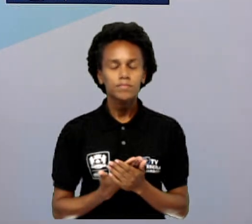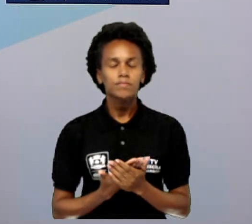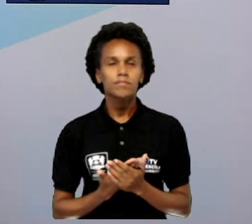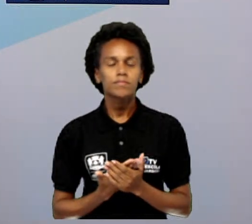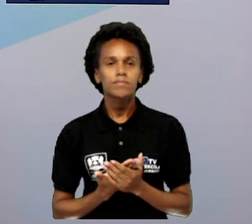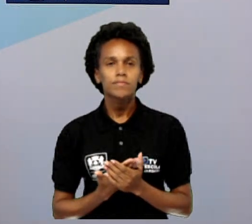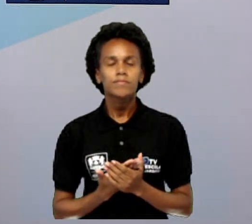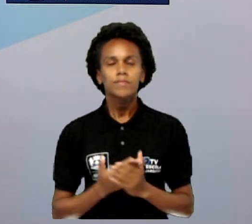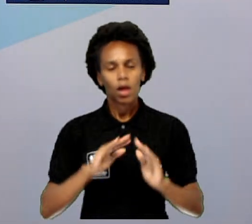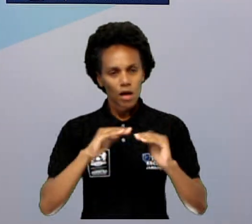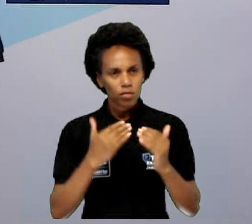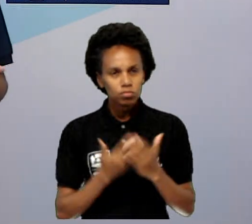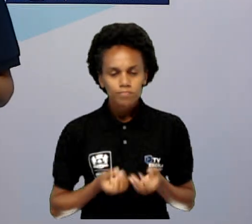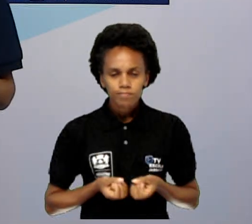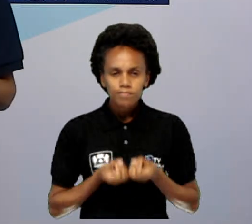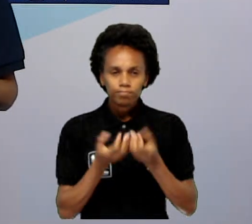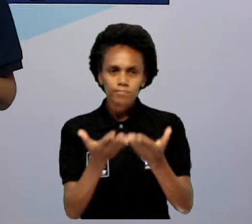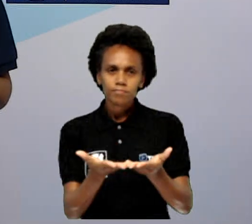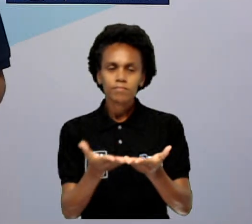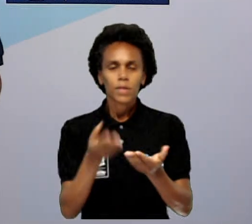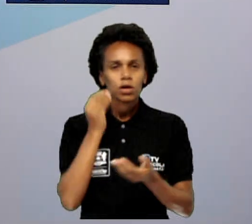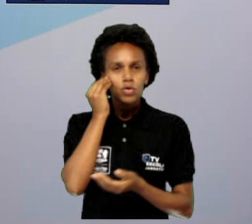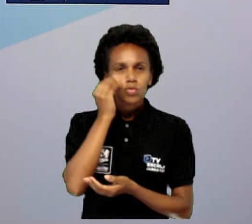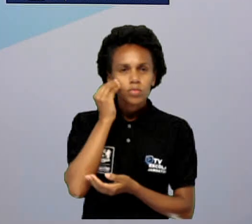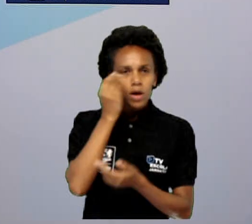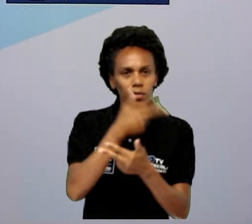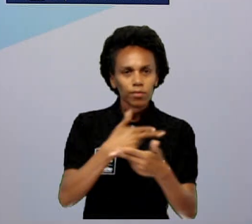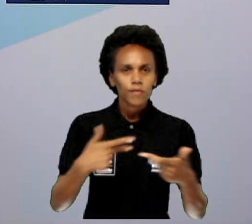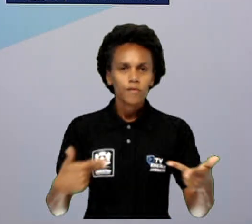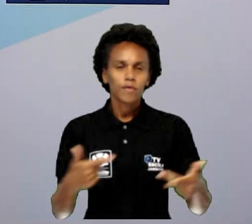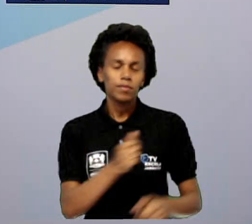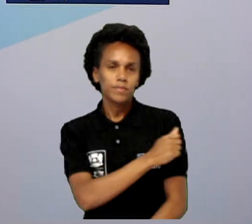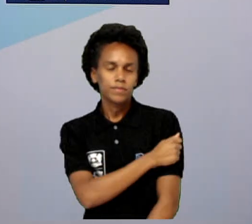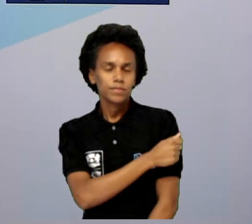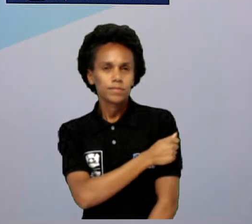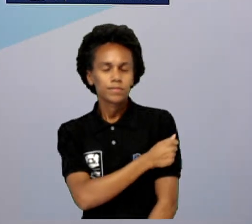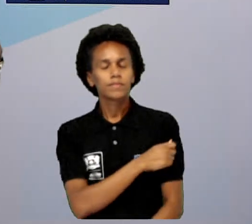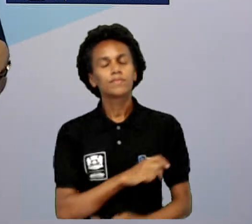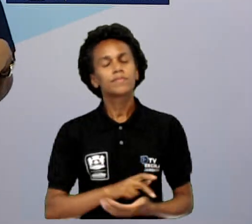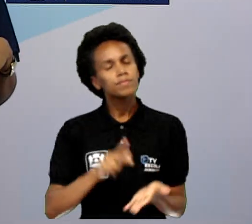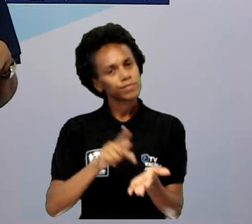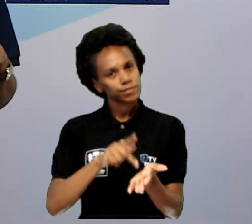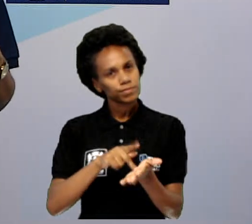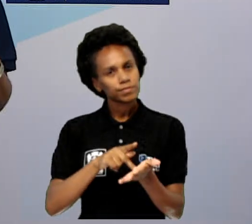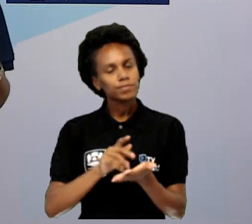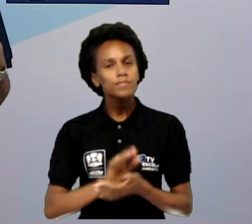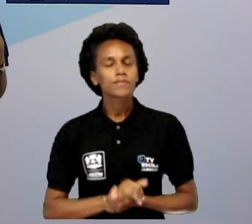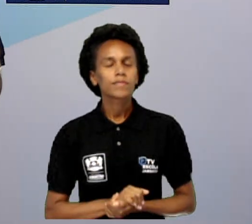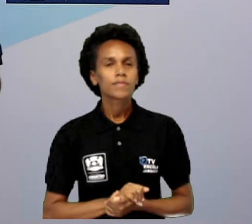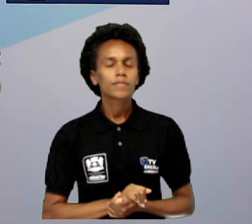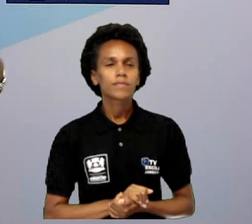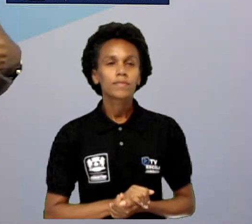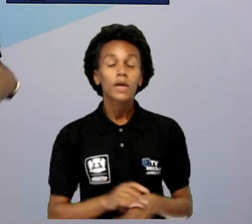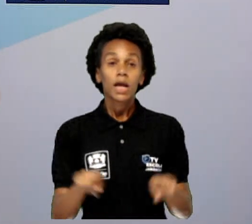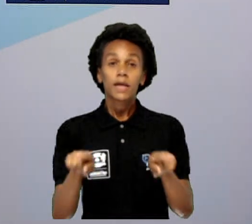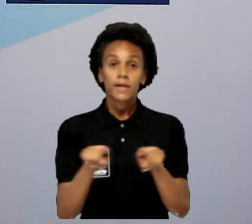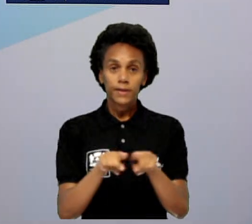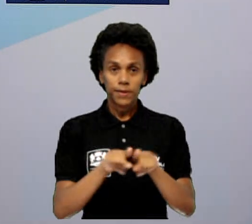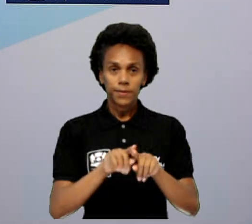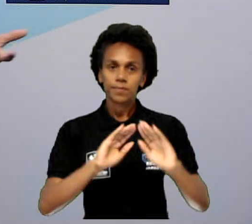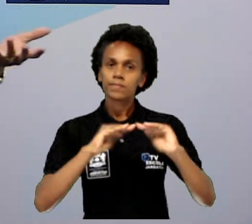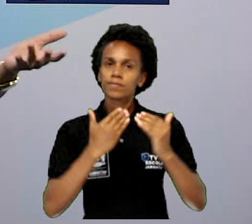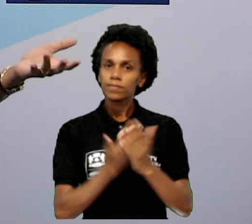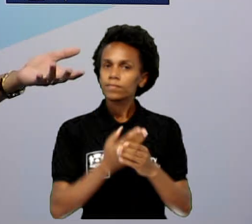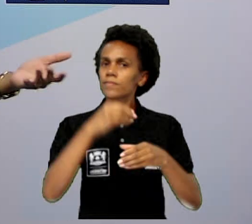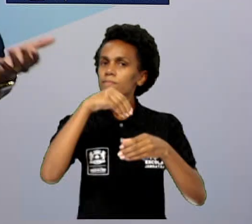os estudantes, não é verdade? Outra coisa, nas escolas, além da gente conviver com os